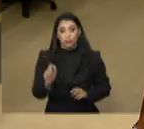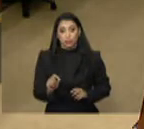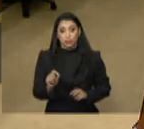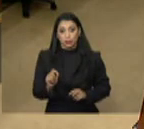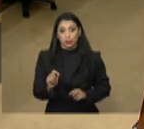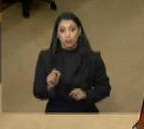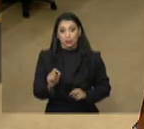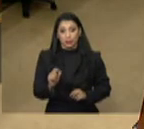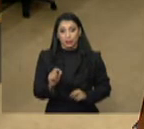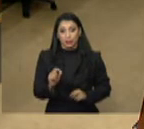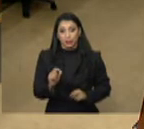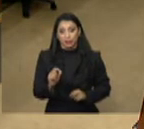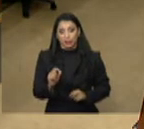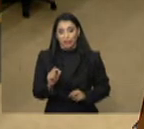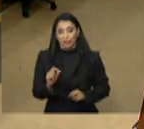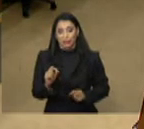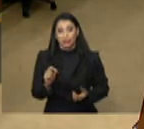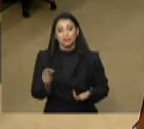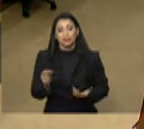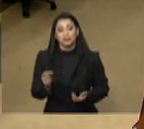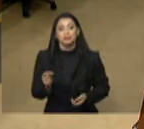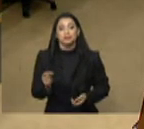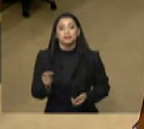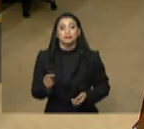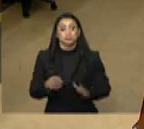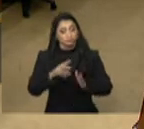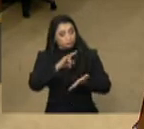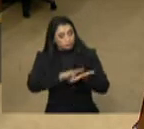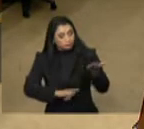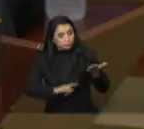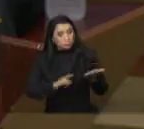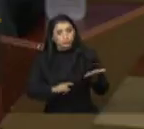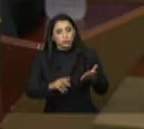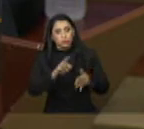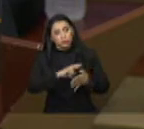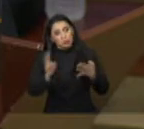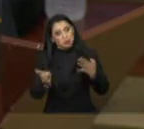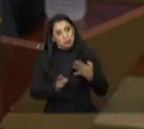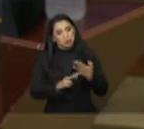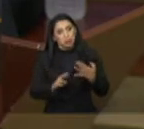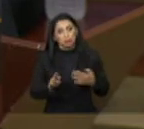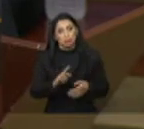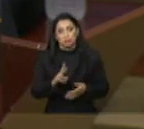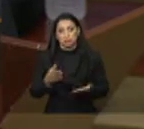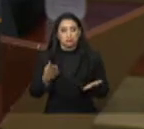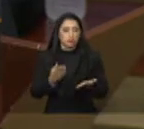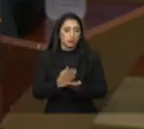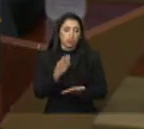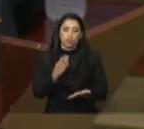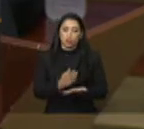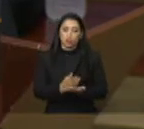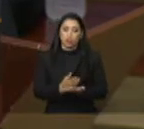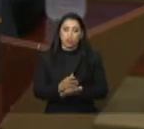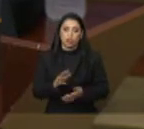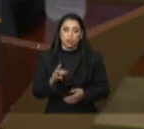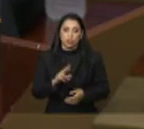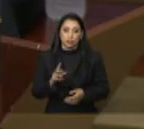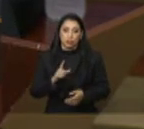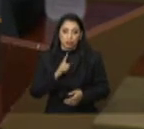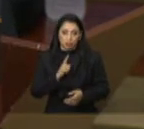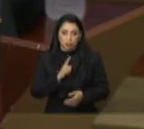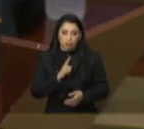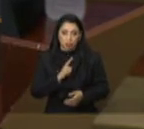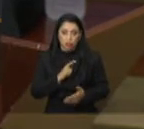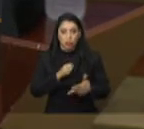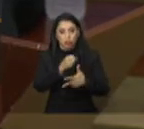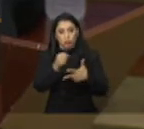mas me manifestando no sentido do desprovimento do recurso extraordinário assentando inexistível e oração aos princípios